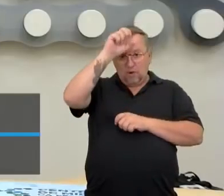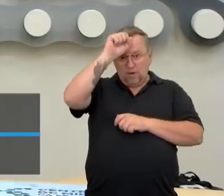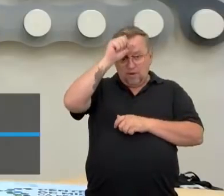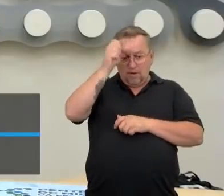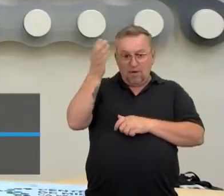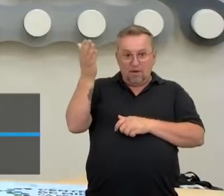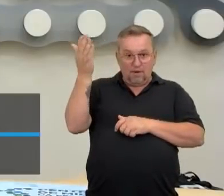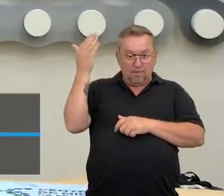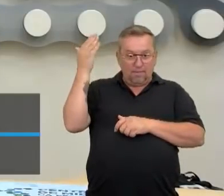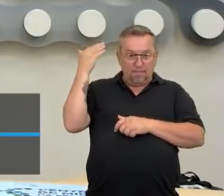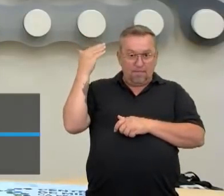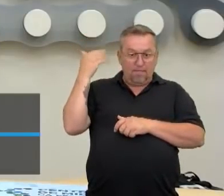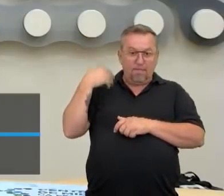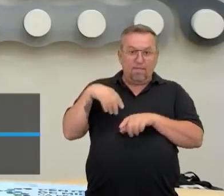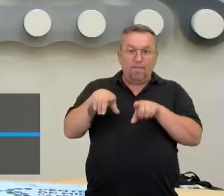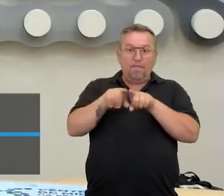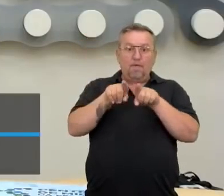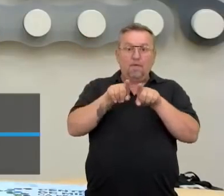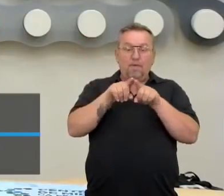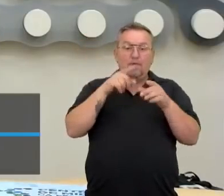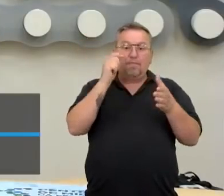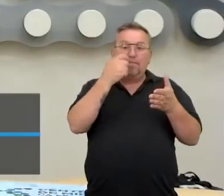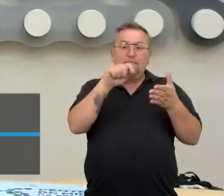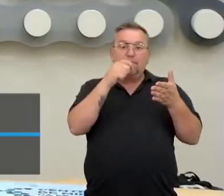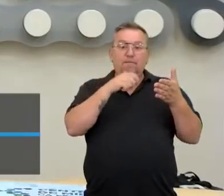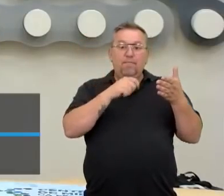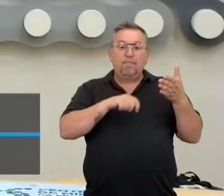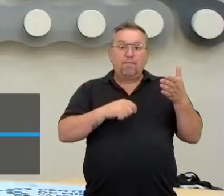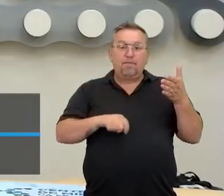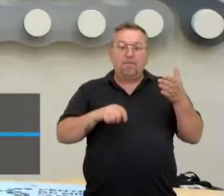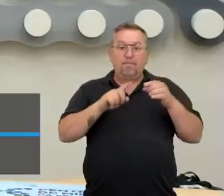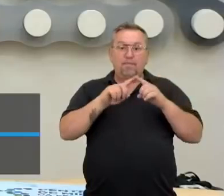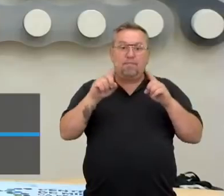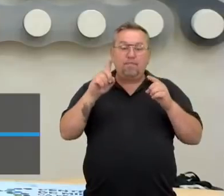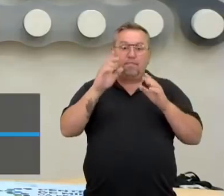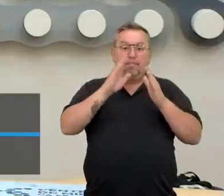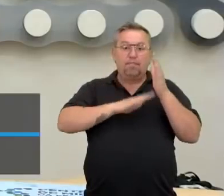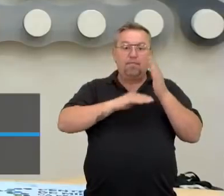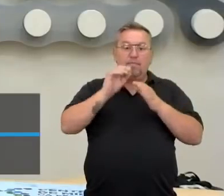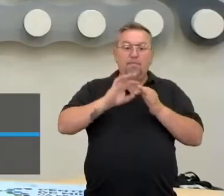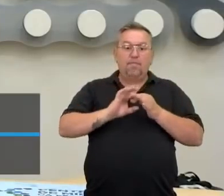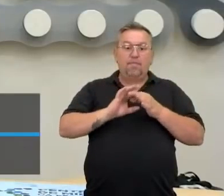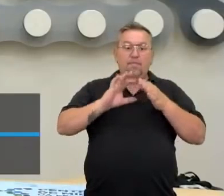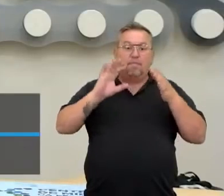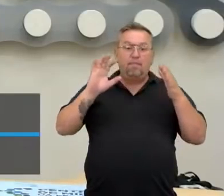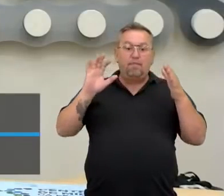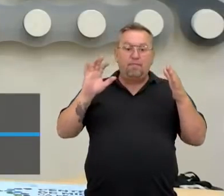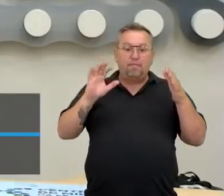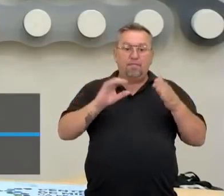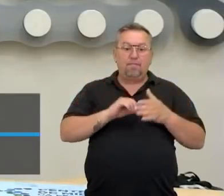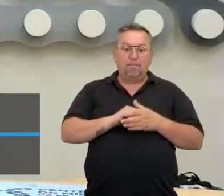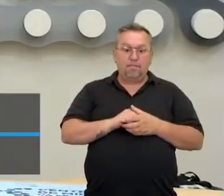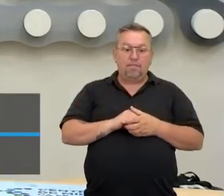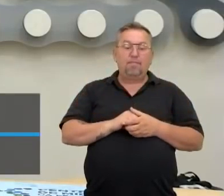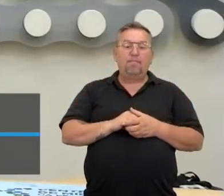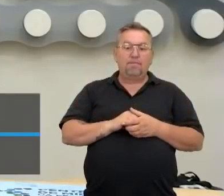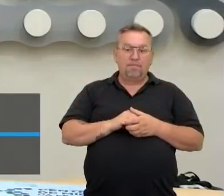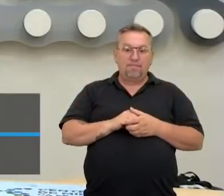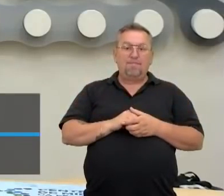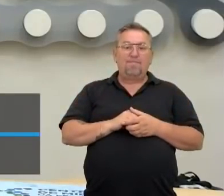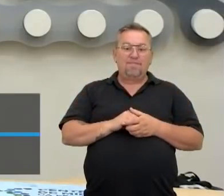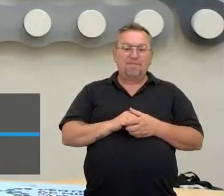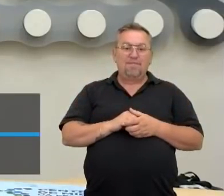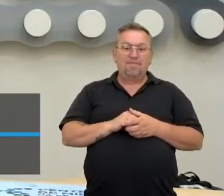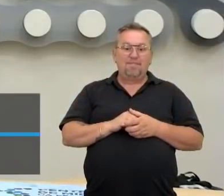no fundamental também. O rapaz está escrevendo, ele começou, a arte liberta, então a arte liberta, isso chamou